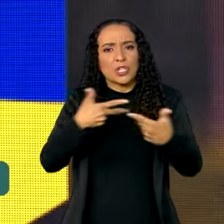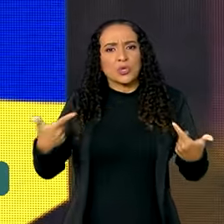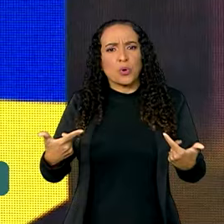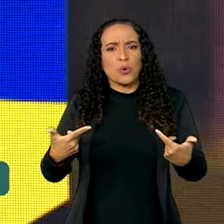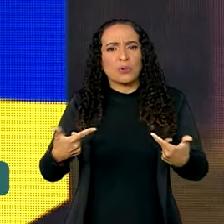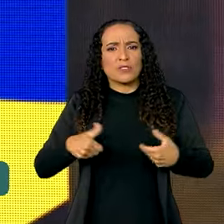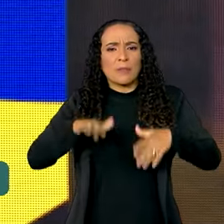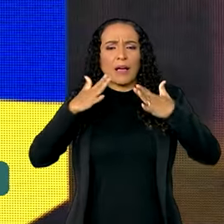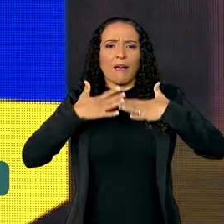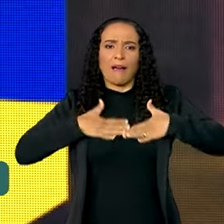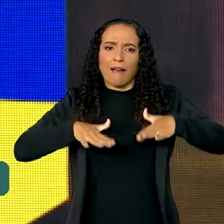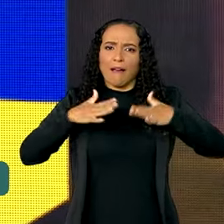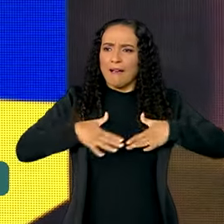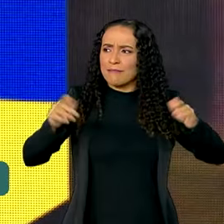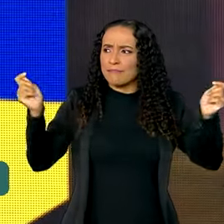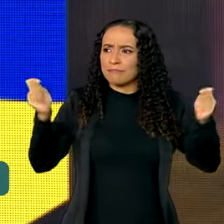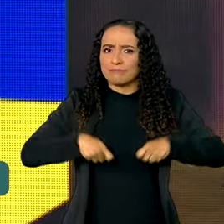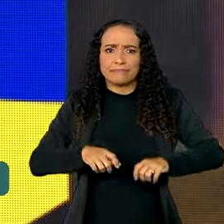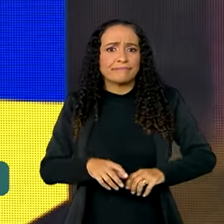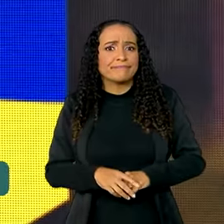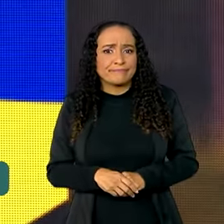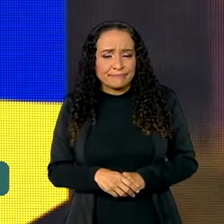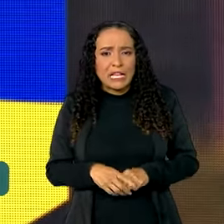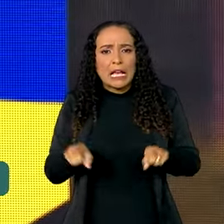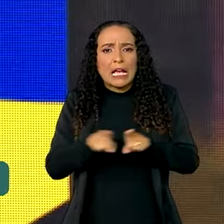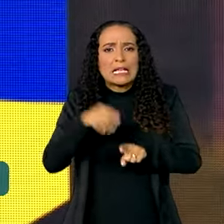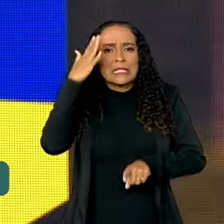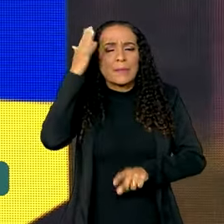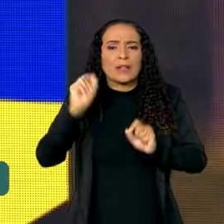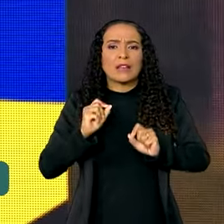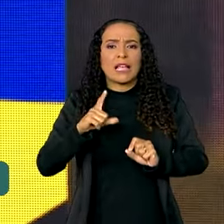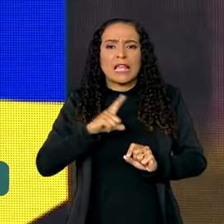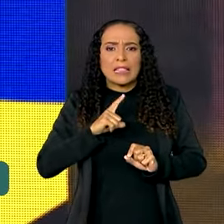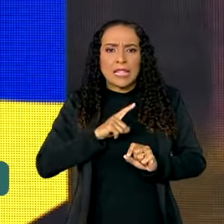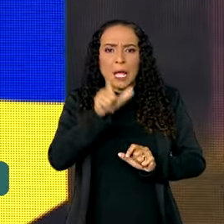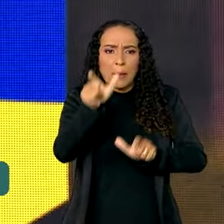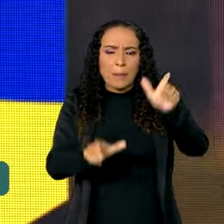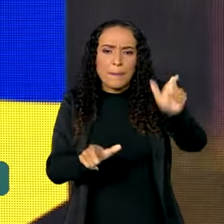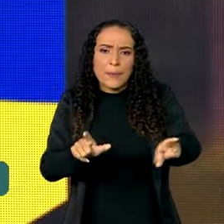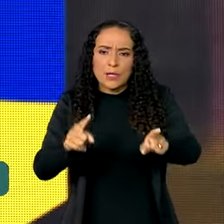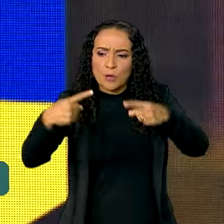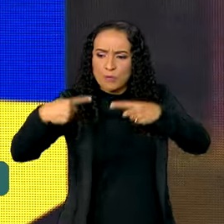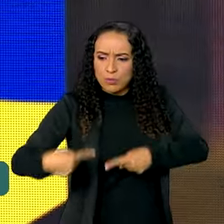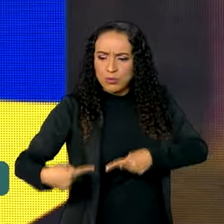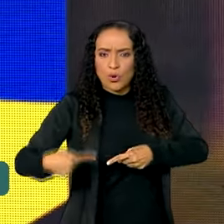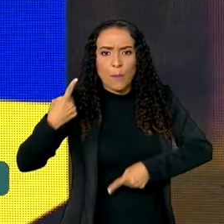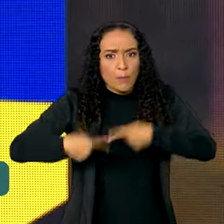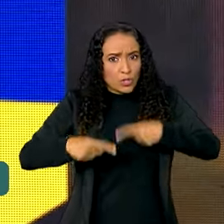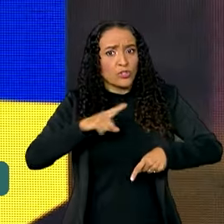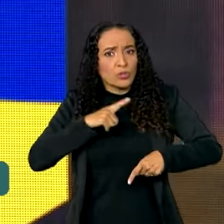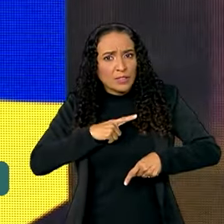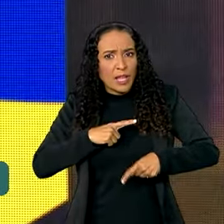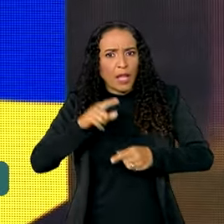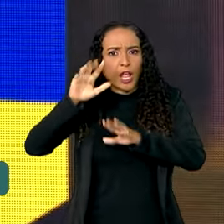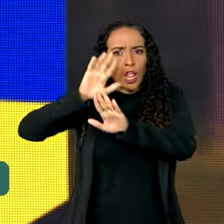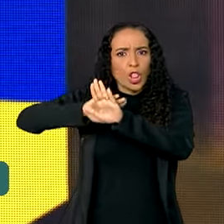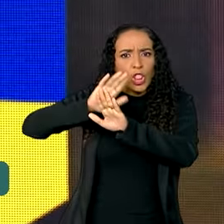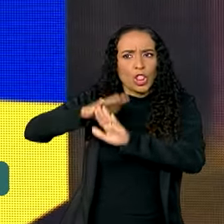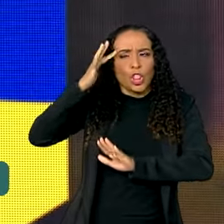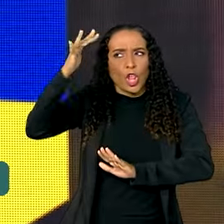forma mais tranquila possível, sabendo que você tem adversário político, sabendo que você tem adversário